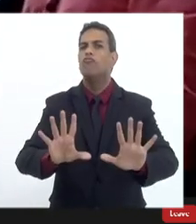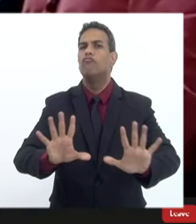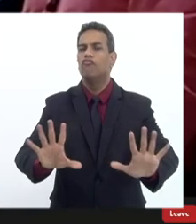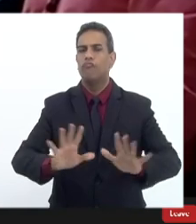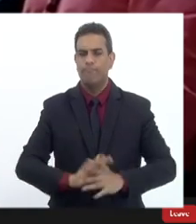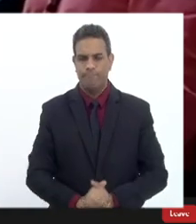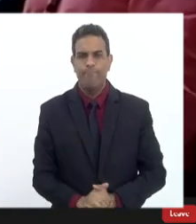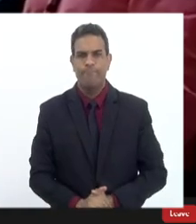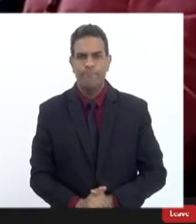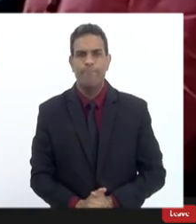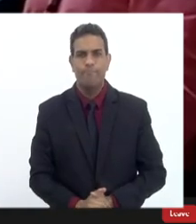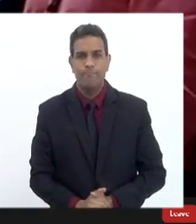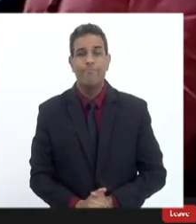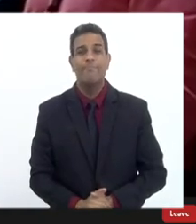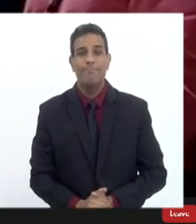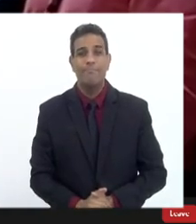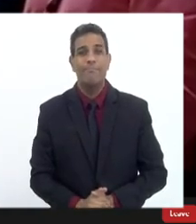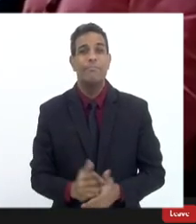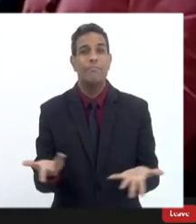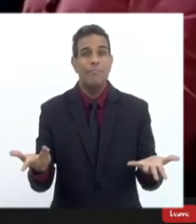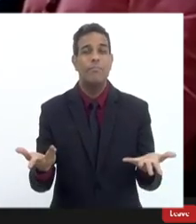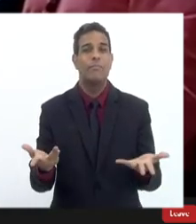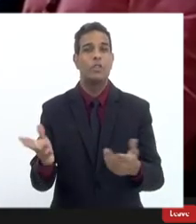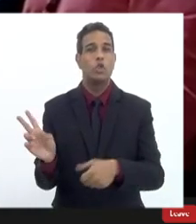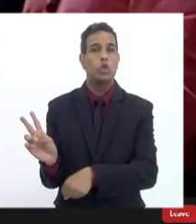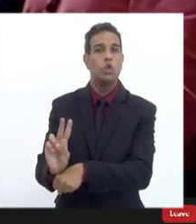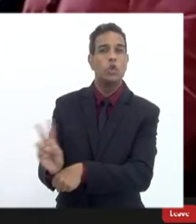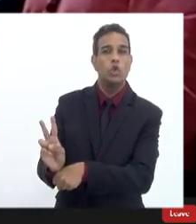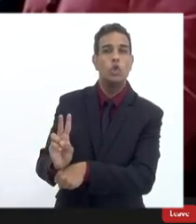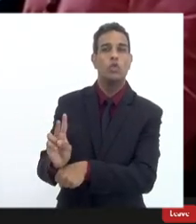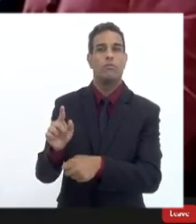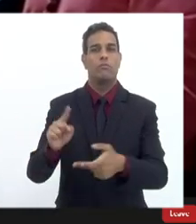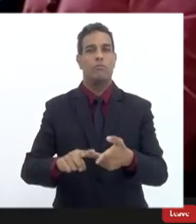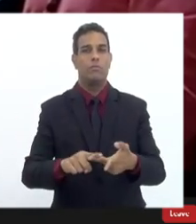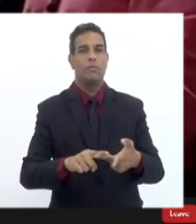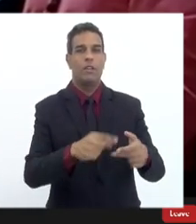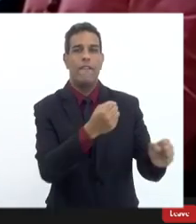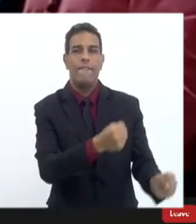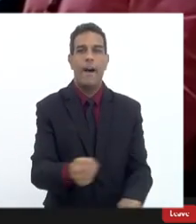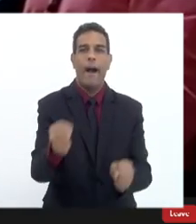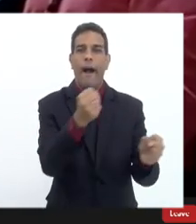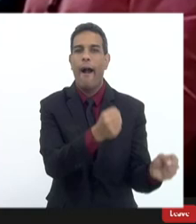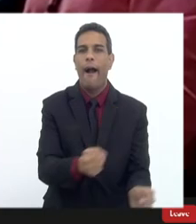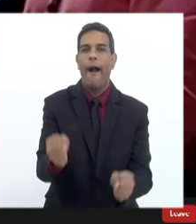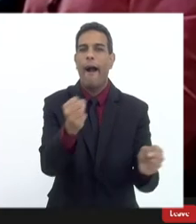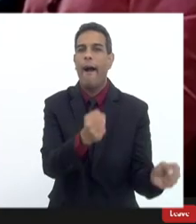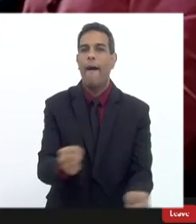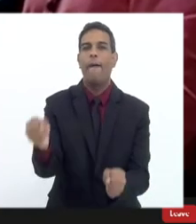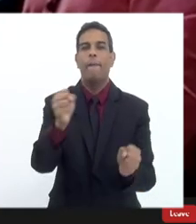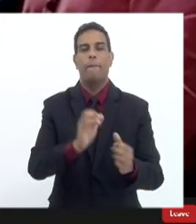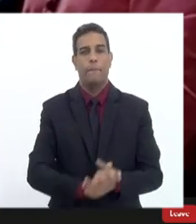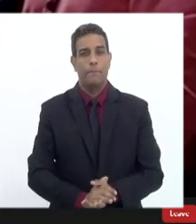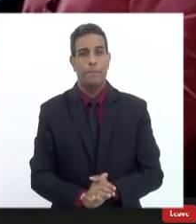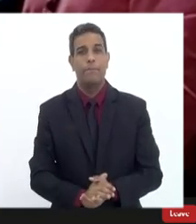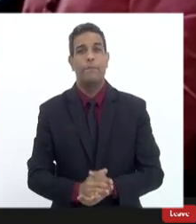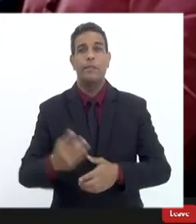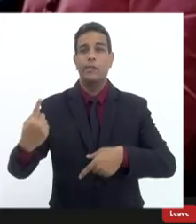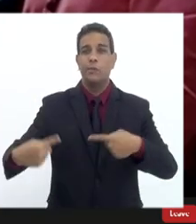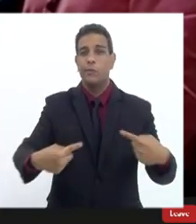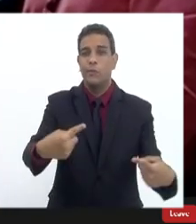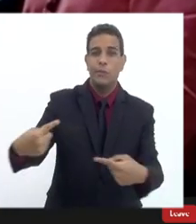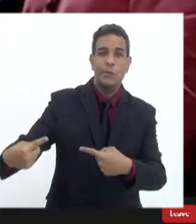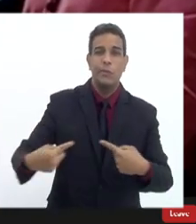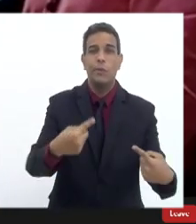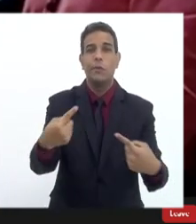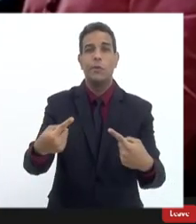quando a gente fala do quantitativo de porteiros, quantitativo da limpeza, como foi discutido com o senhor, inclusive na